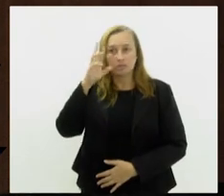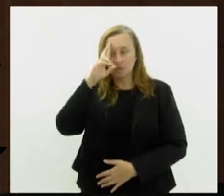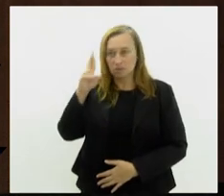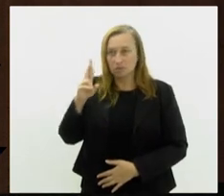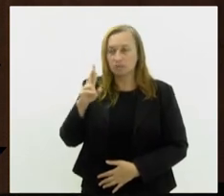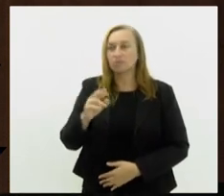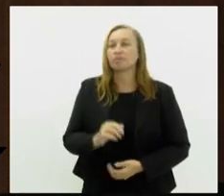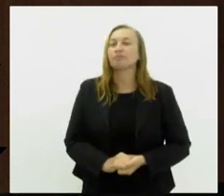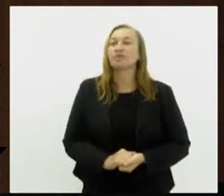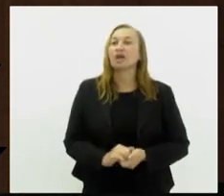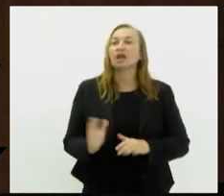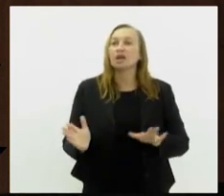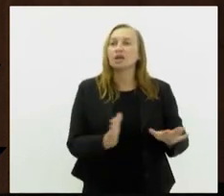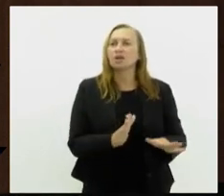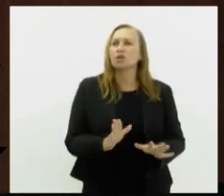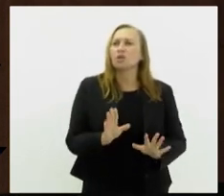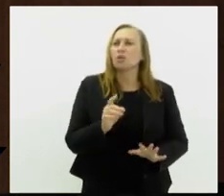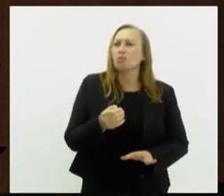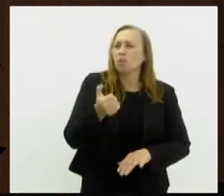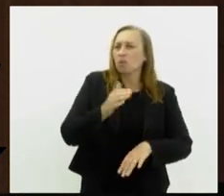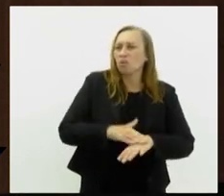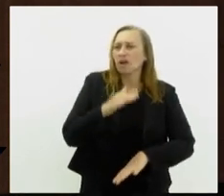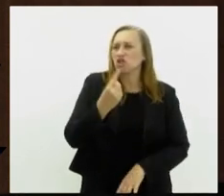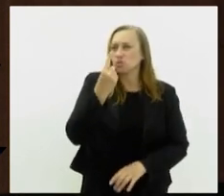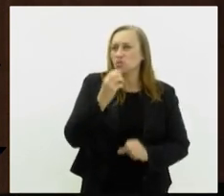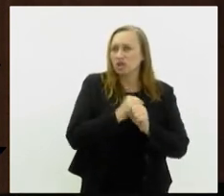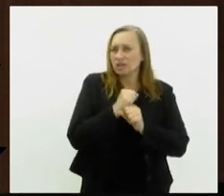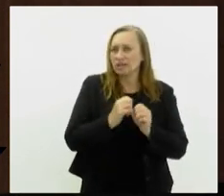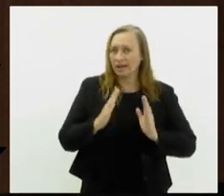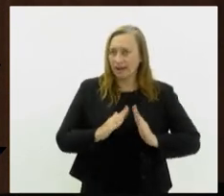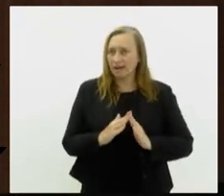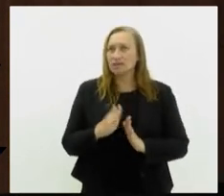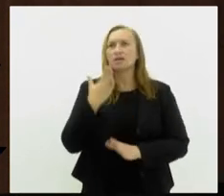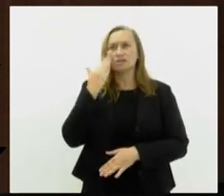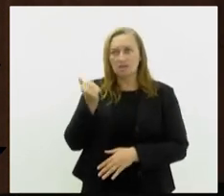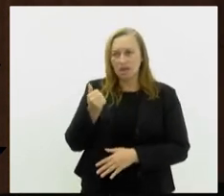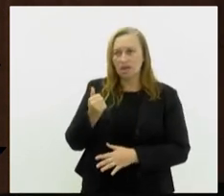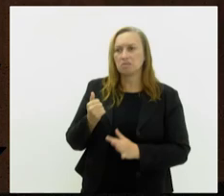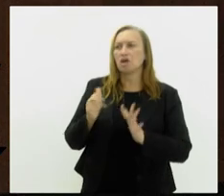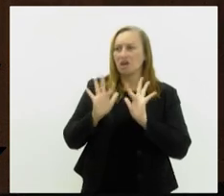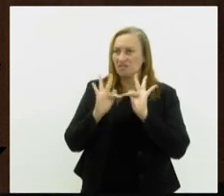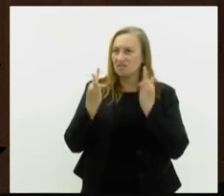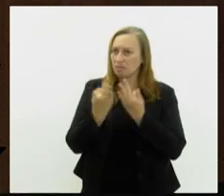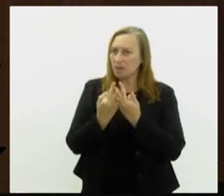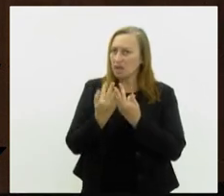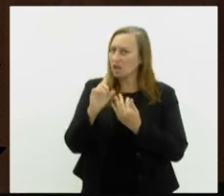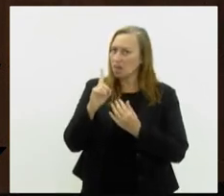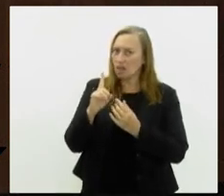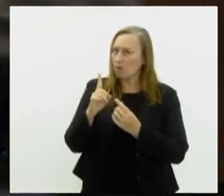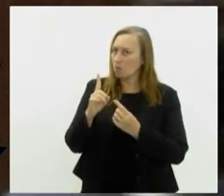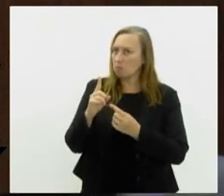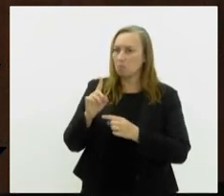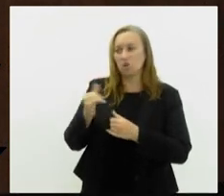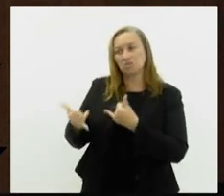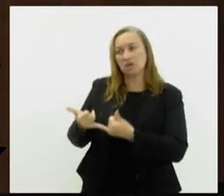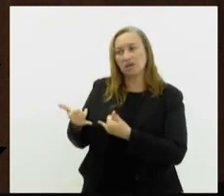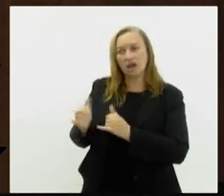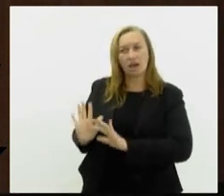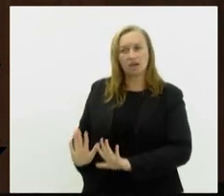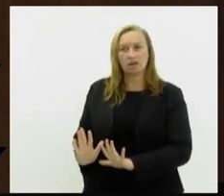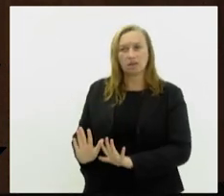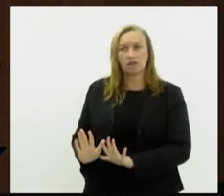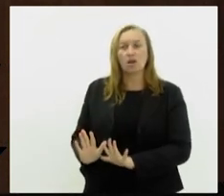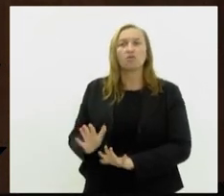governador. Eu tenho apenas um pouco mais de 1 ano aqui na casa, mas eu sei que com família não se mexe. Ele foi baixo e